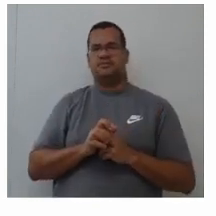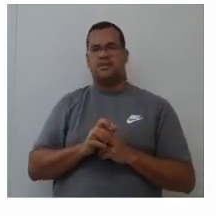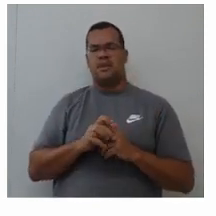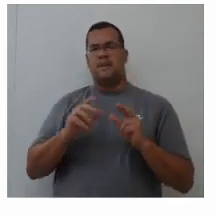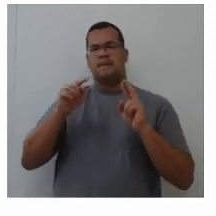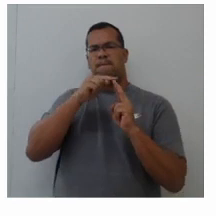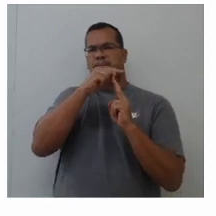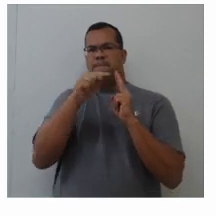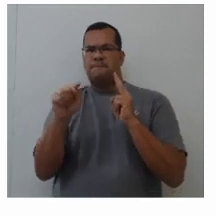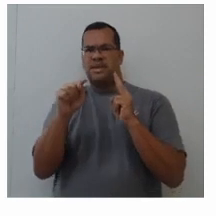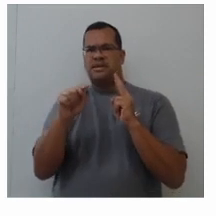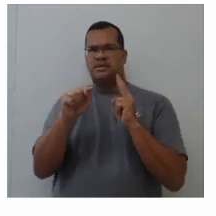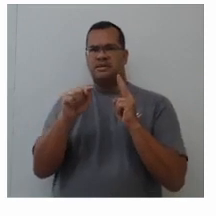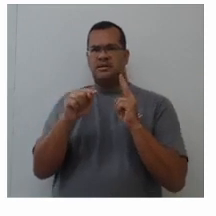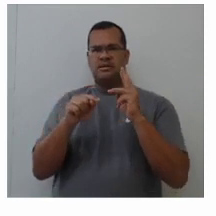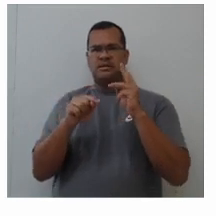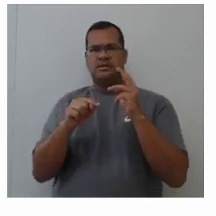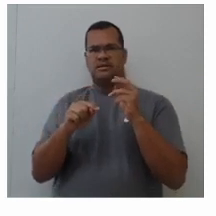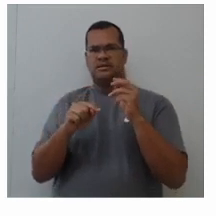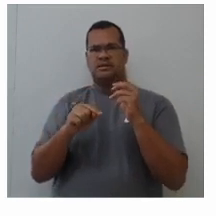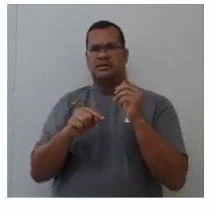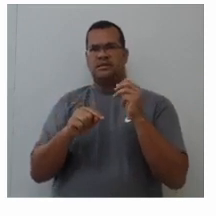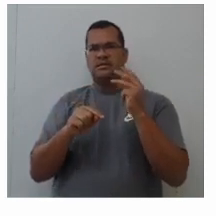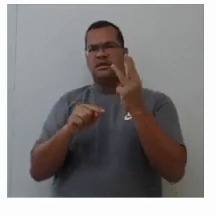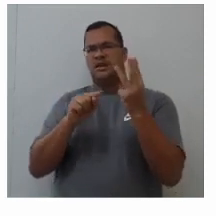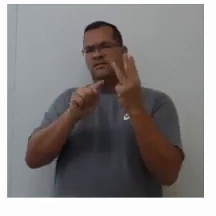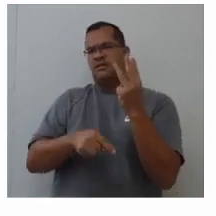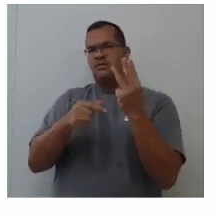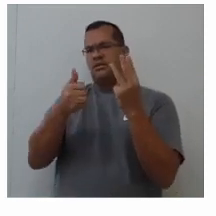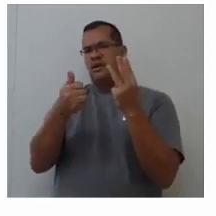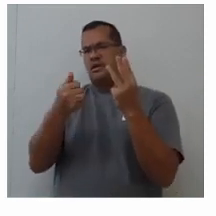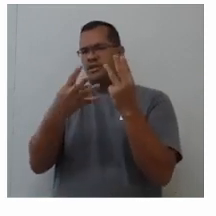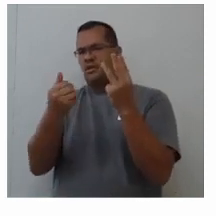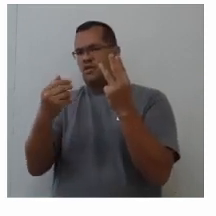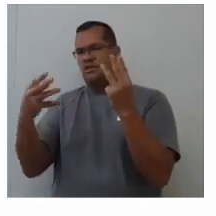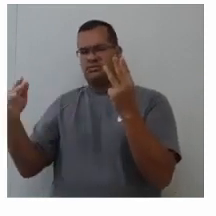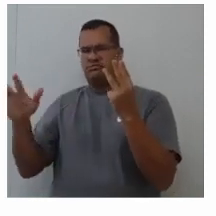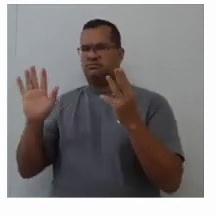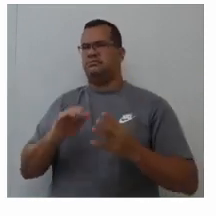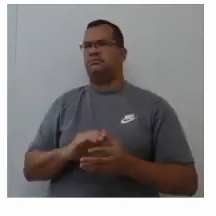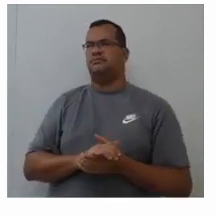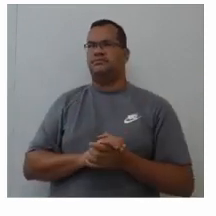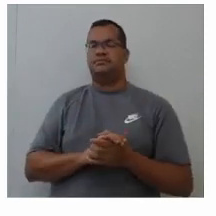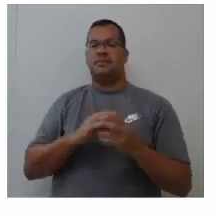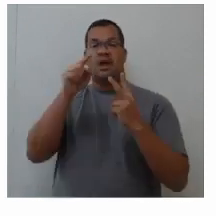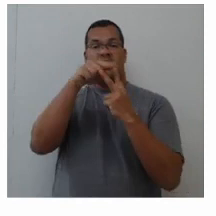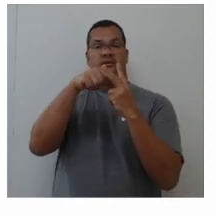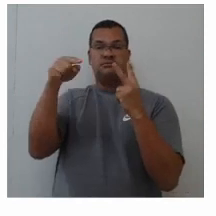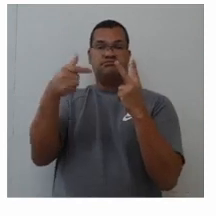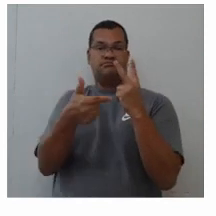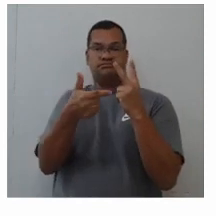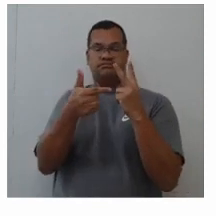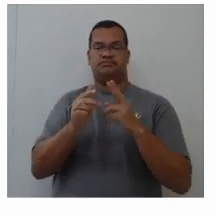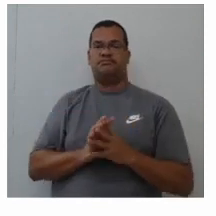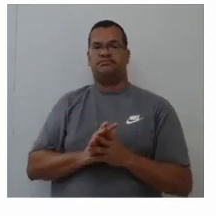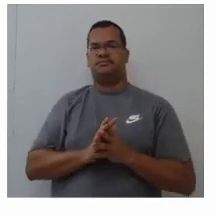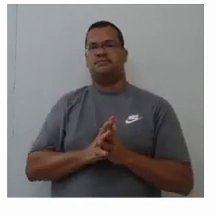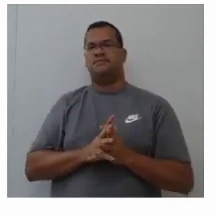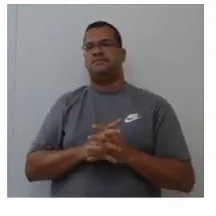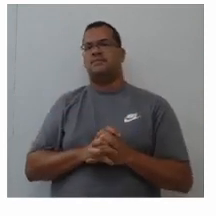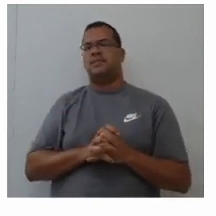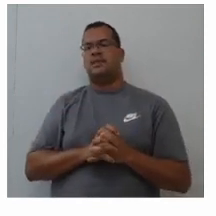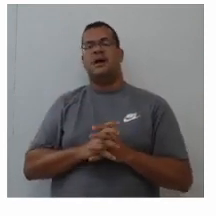π, 3,14, aquela história toda que você já sabe. Raiz de 2, ok?